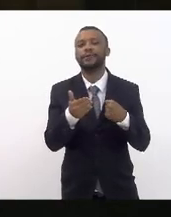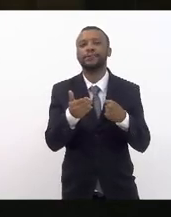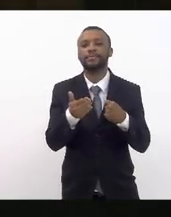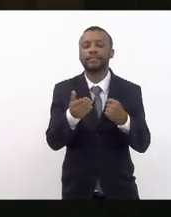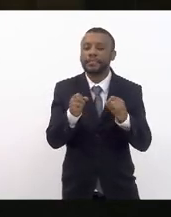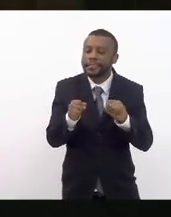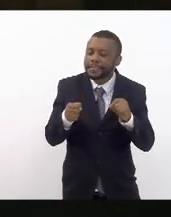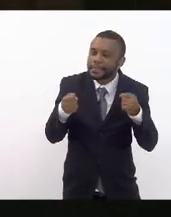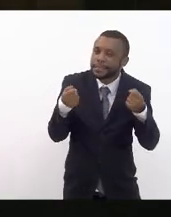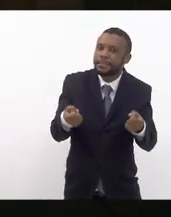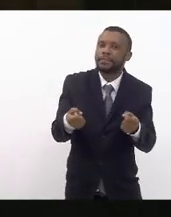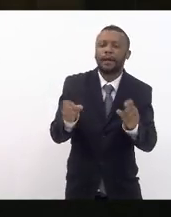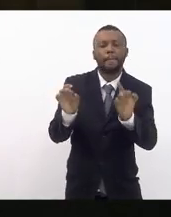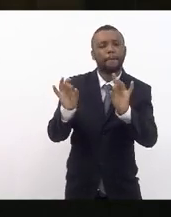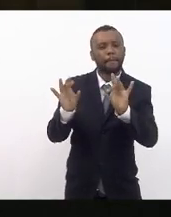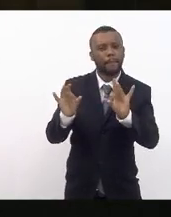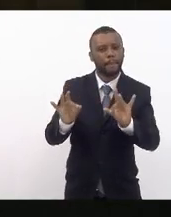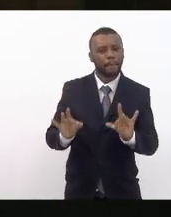dedicação.